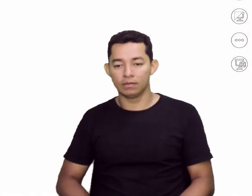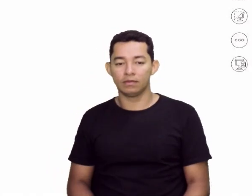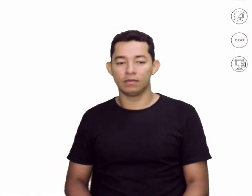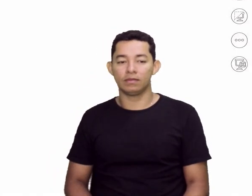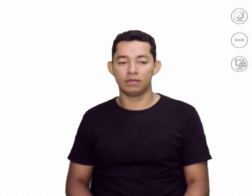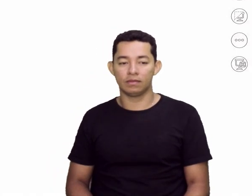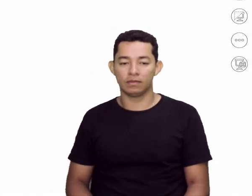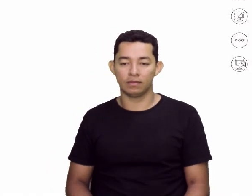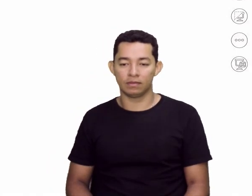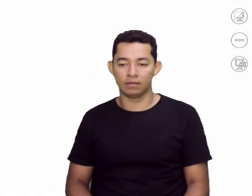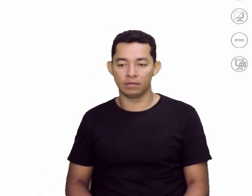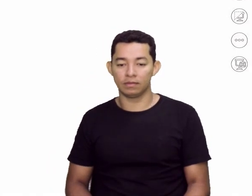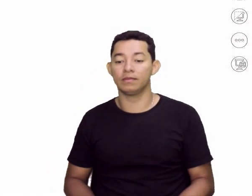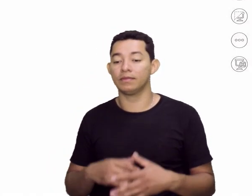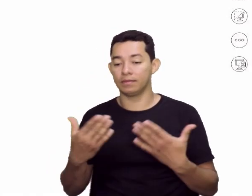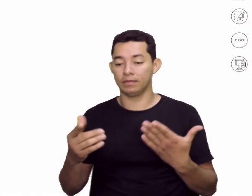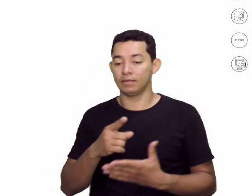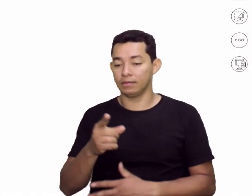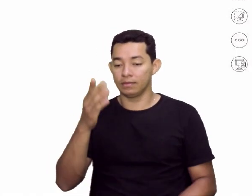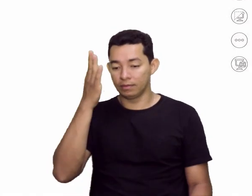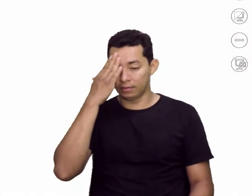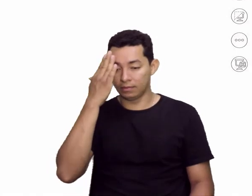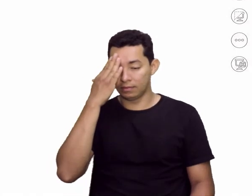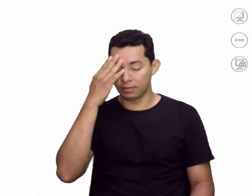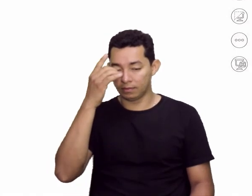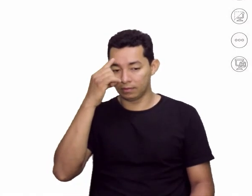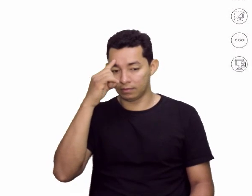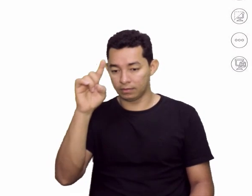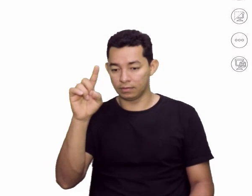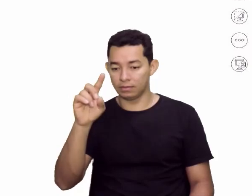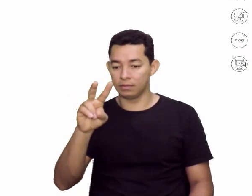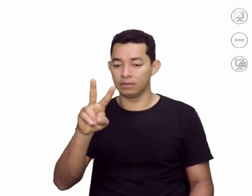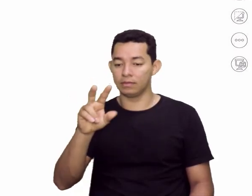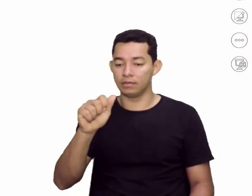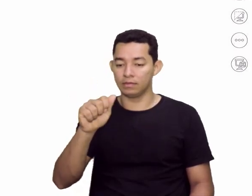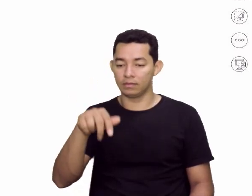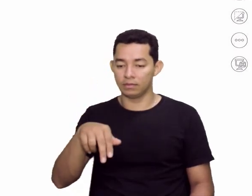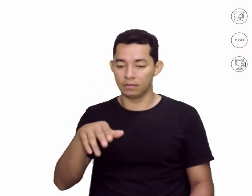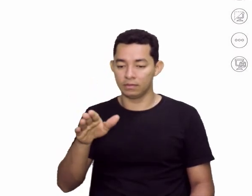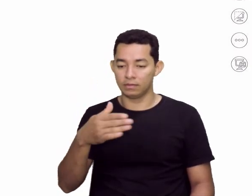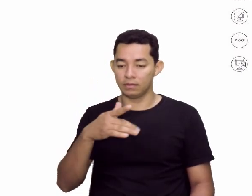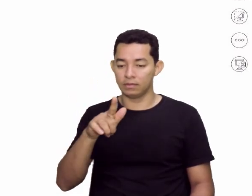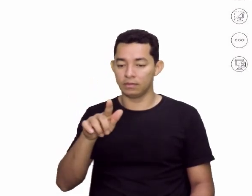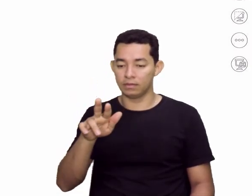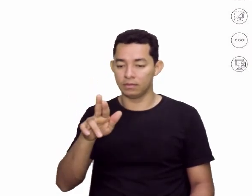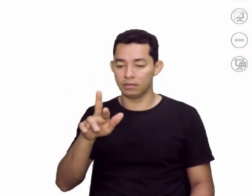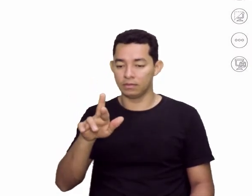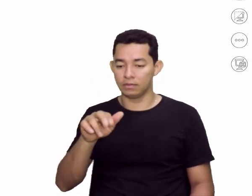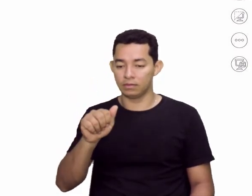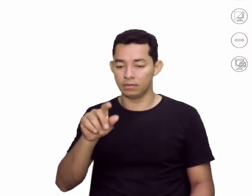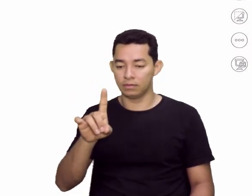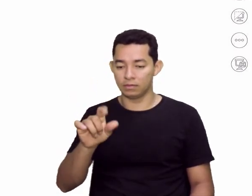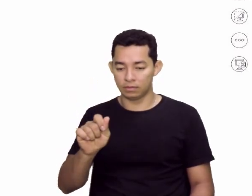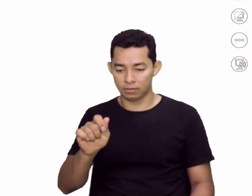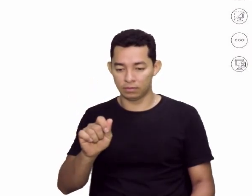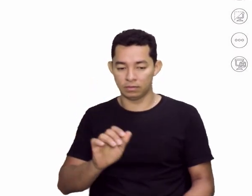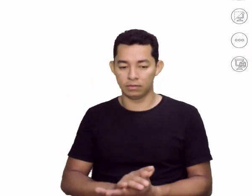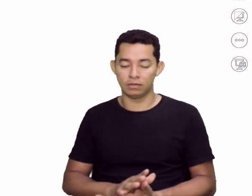Tá. Então, já que você entendeu a ideia de vanguarda, vamos ver as vanguardas artísticas